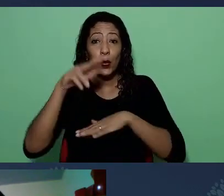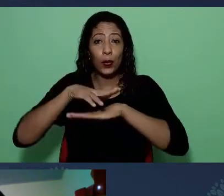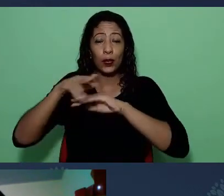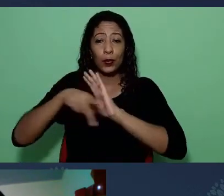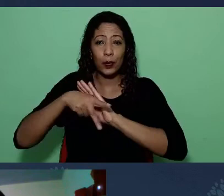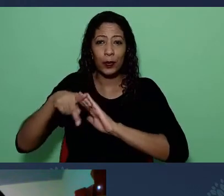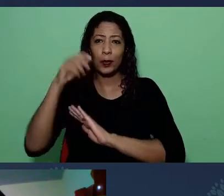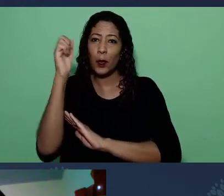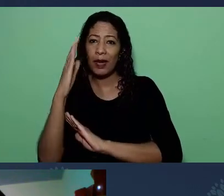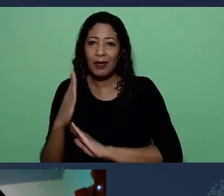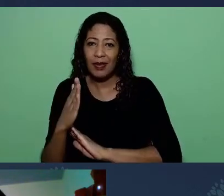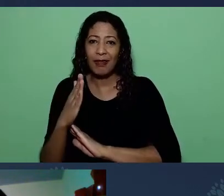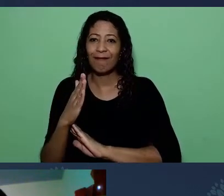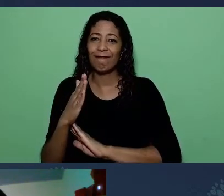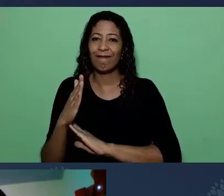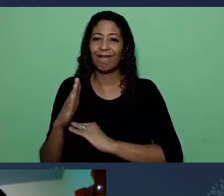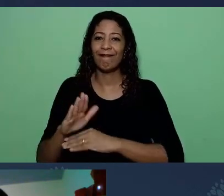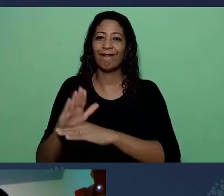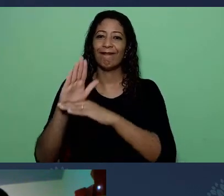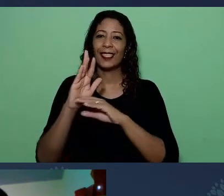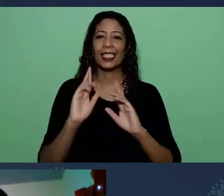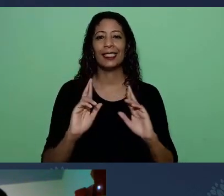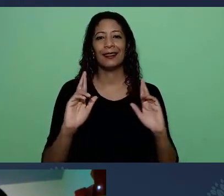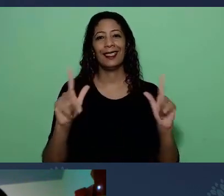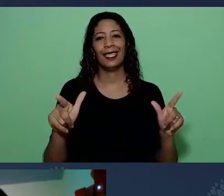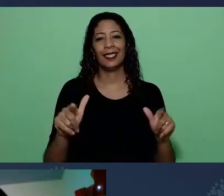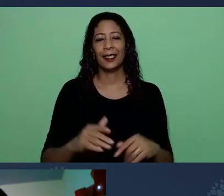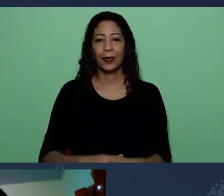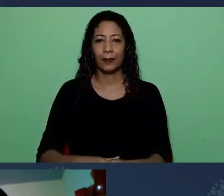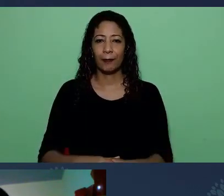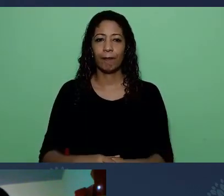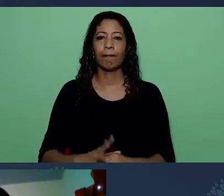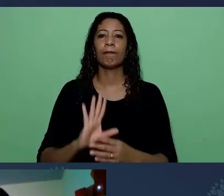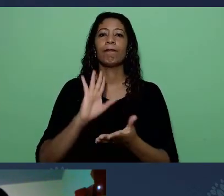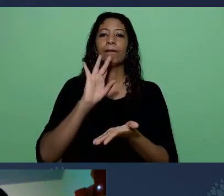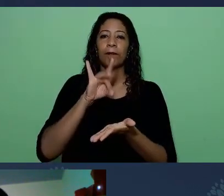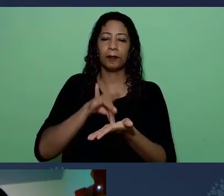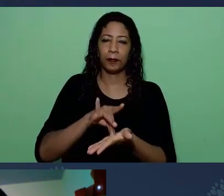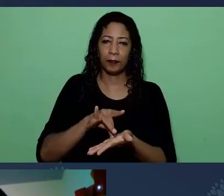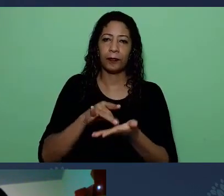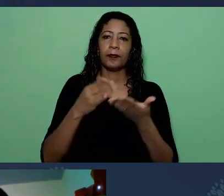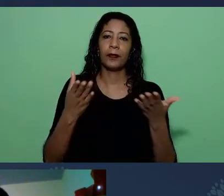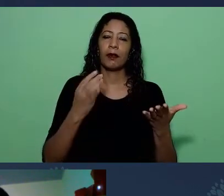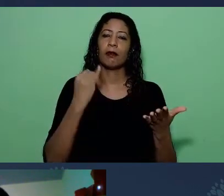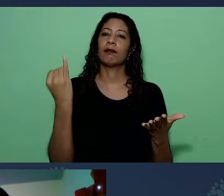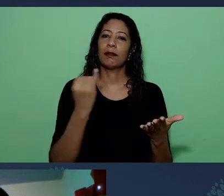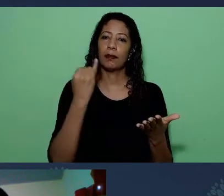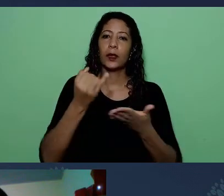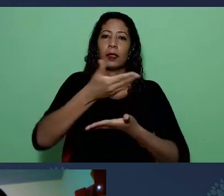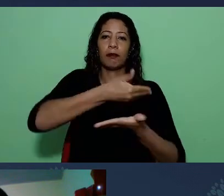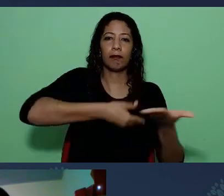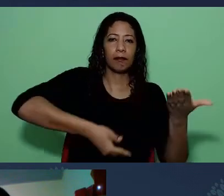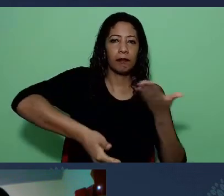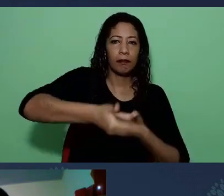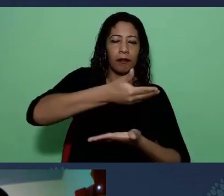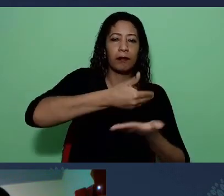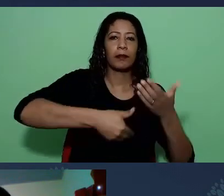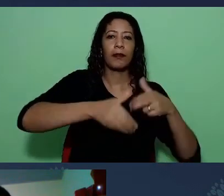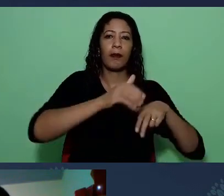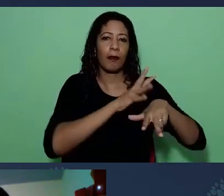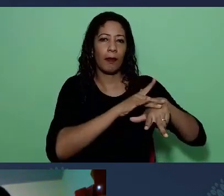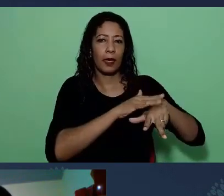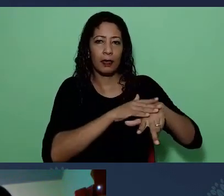não. É verdade. Daí a importância da interação, né, do paciente com o profissional, e sempre está